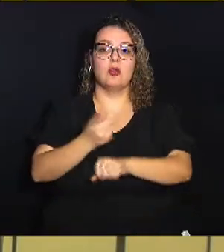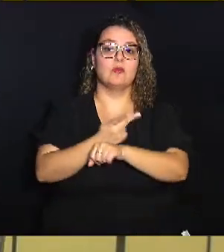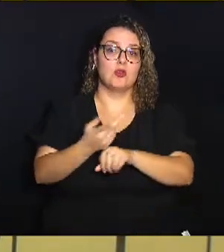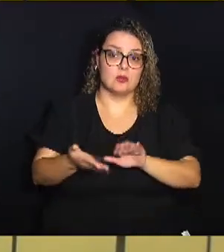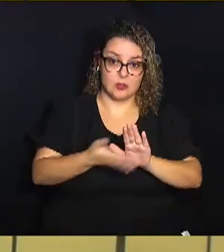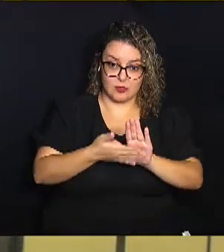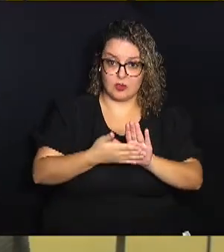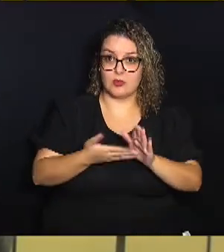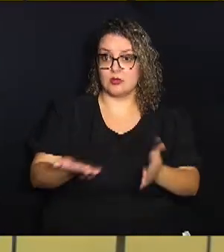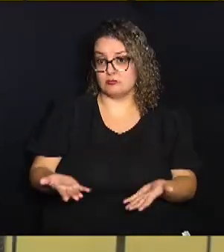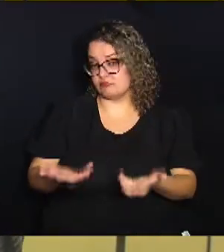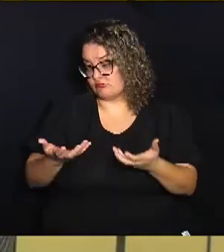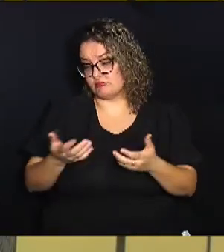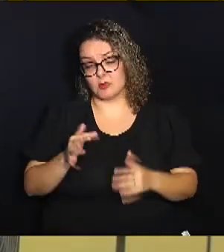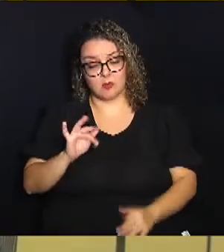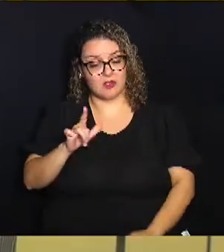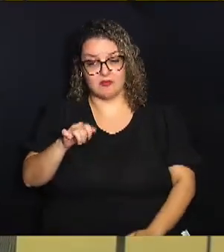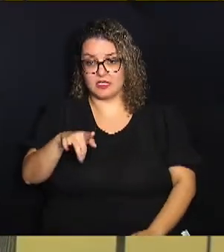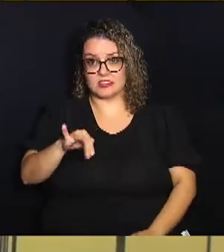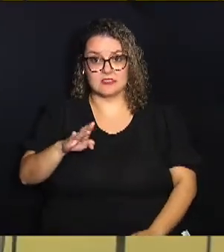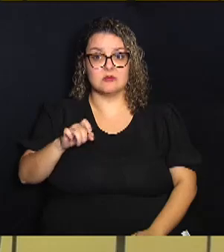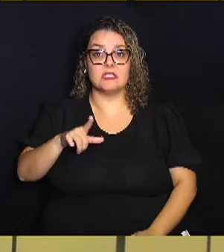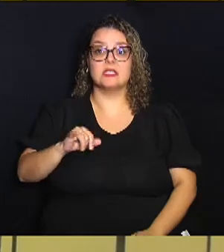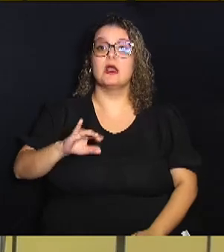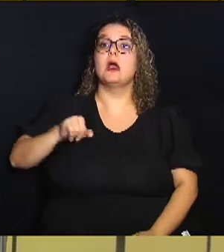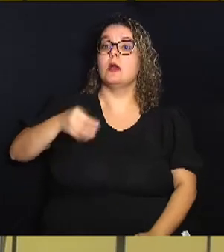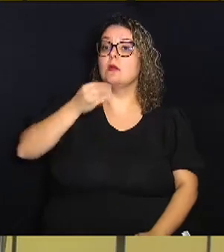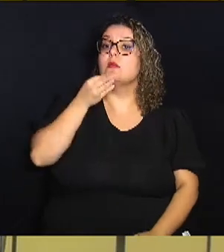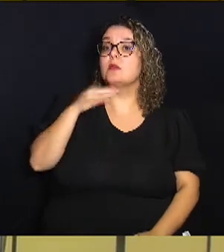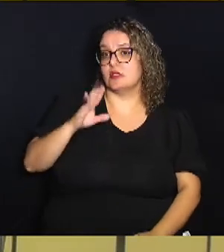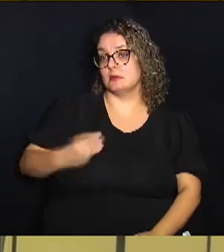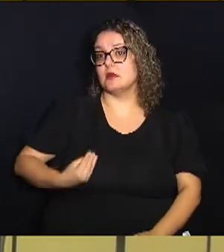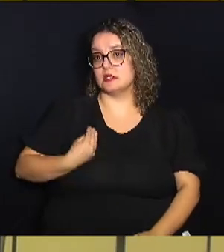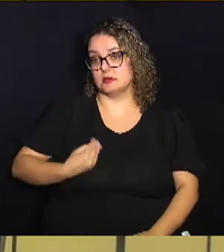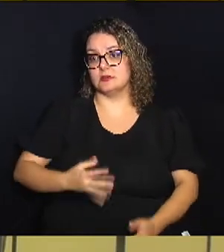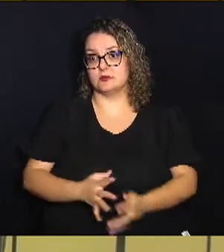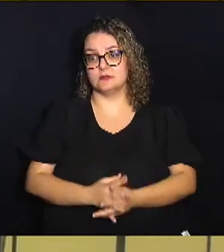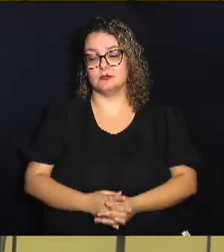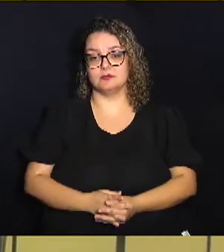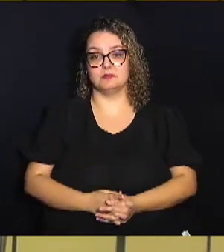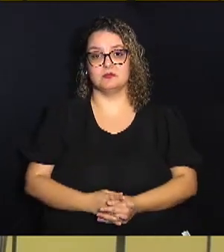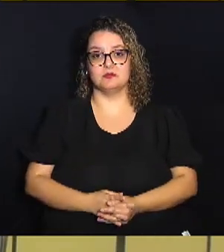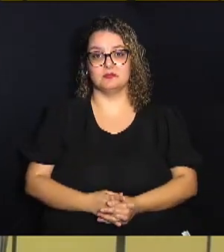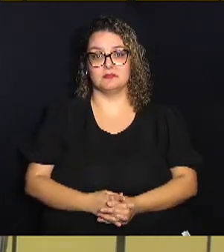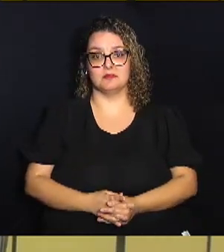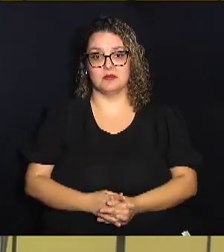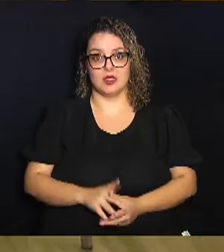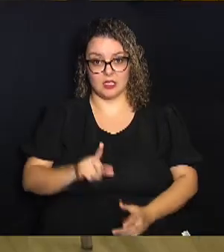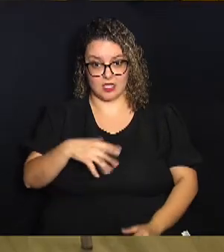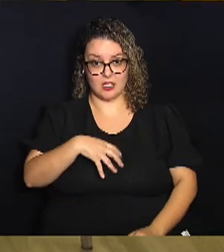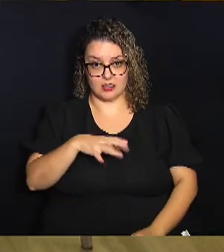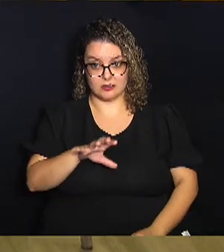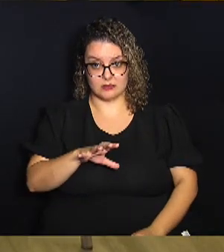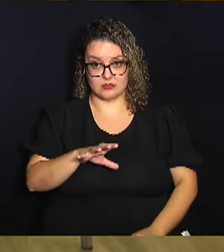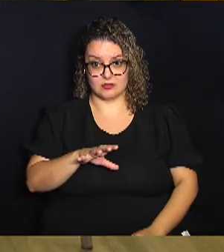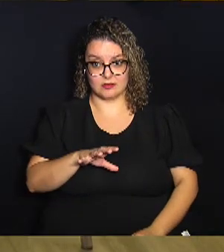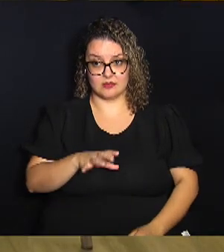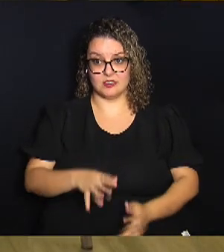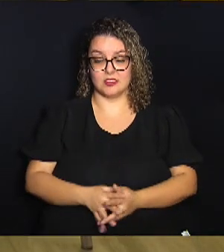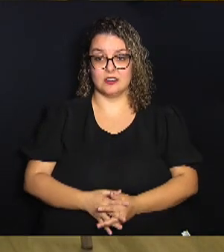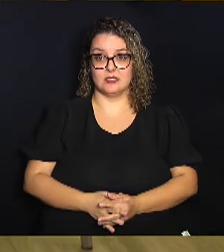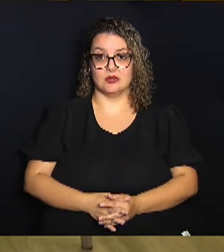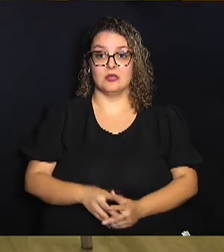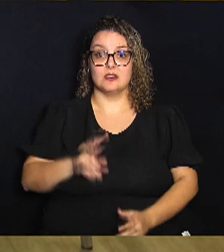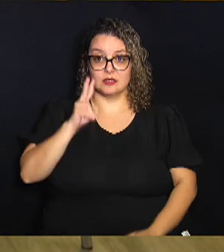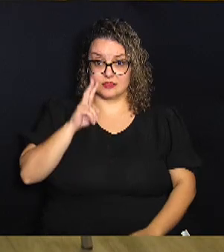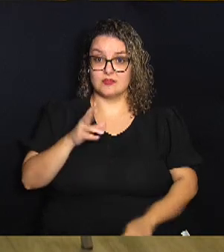propósito e ela quer uma flexibilidade para ela aproveitar mais a vida. Tá, é isso mesmo? A gente vê isso